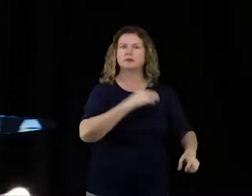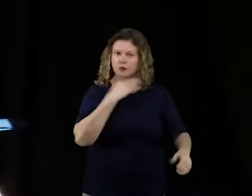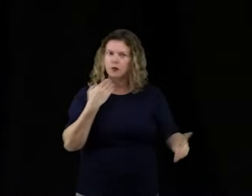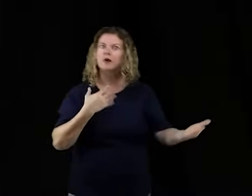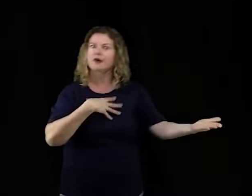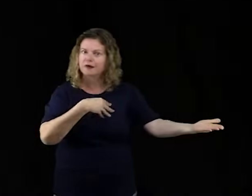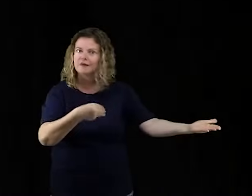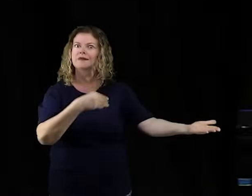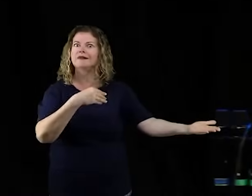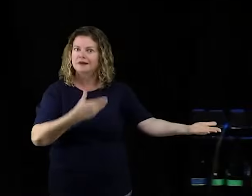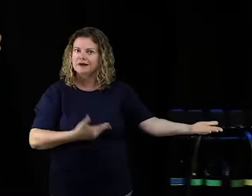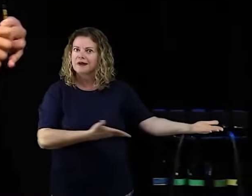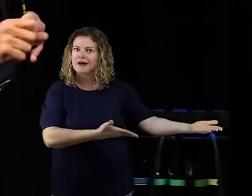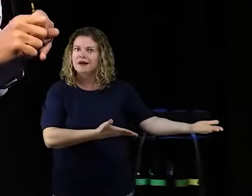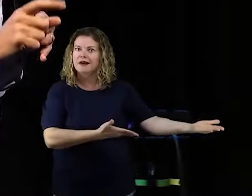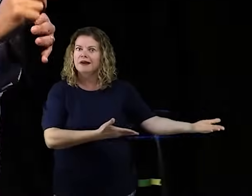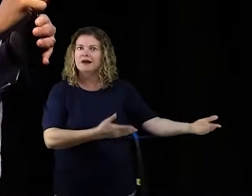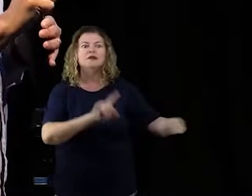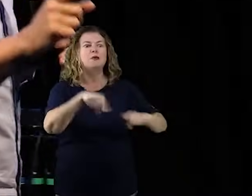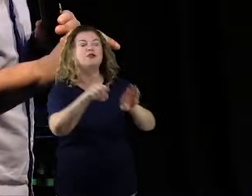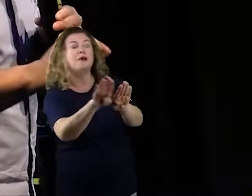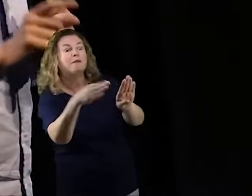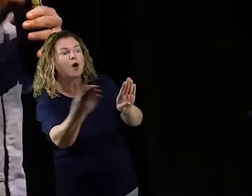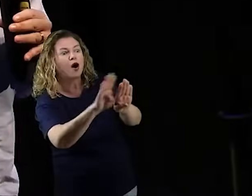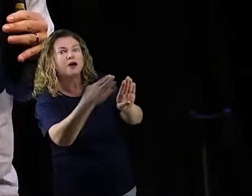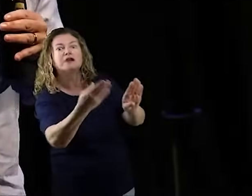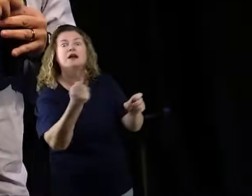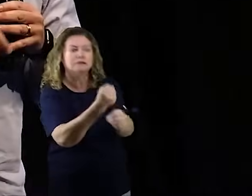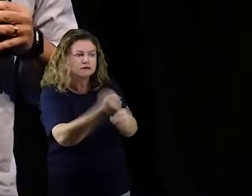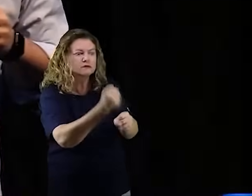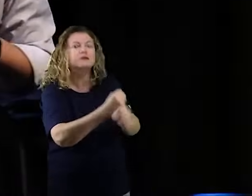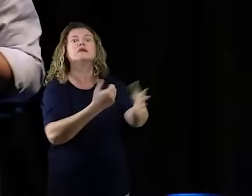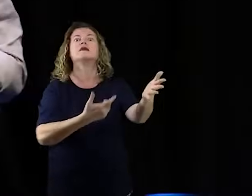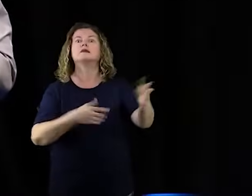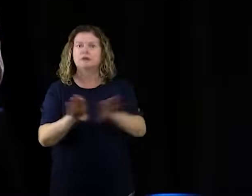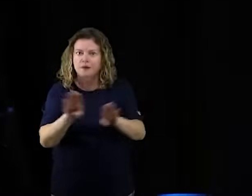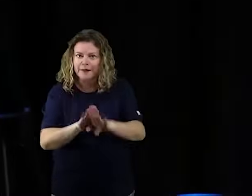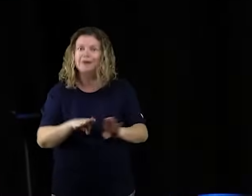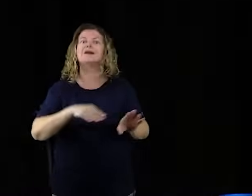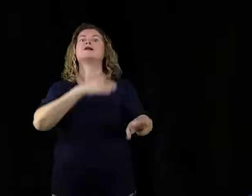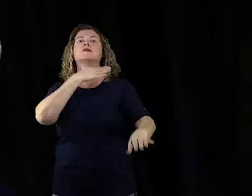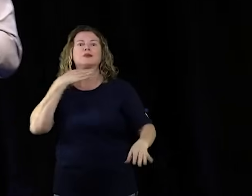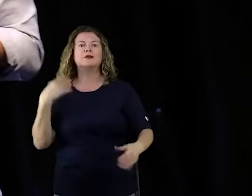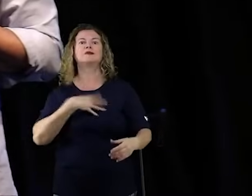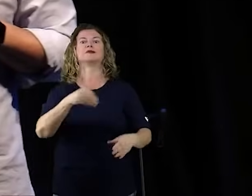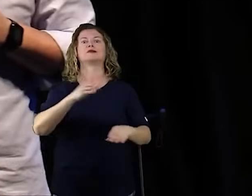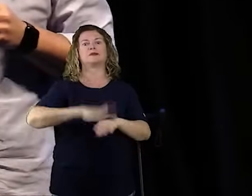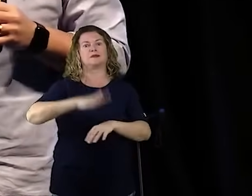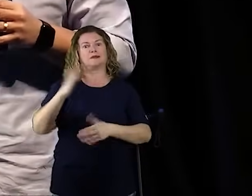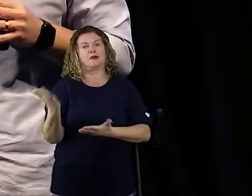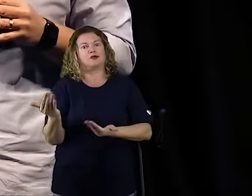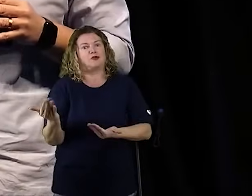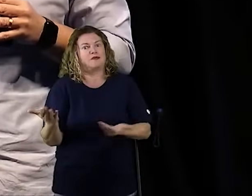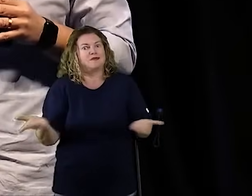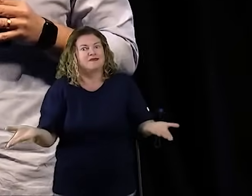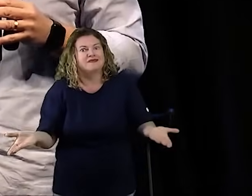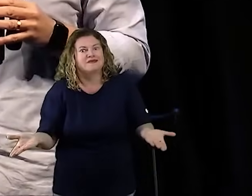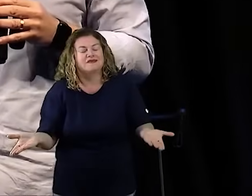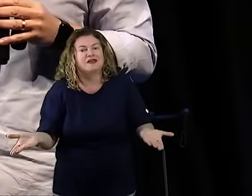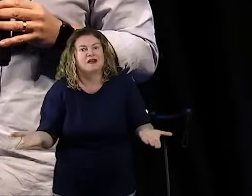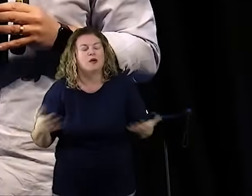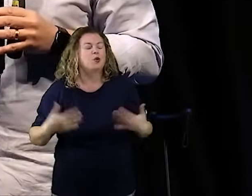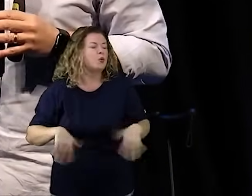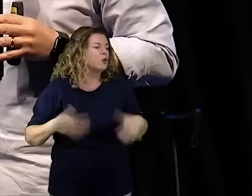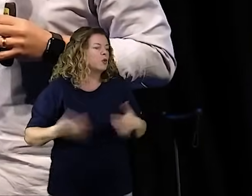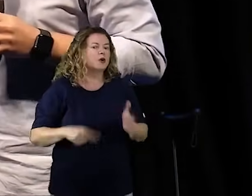Reis Capítulo 16 agora sim é verso 34 primo dos Reis 16 primeiro Reis